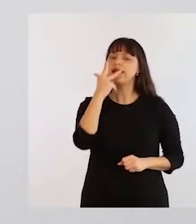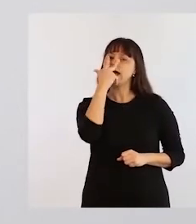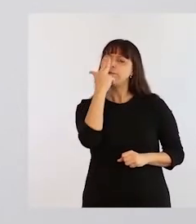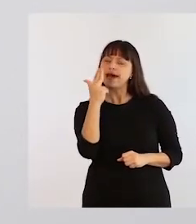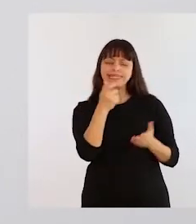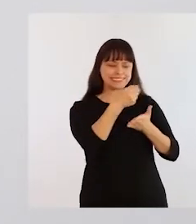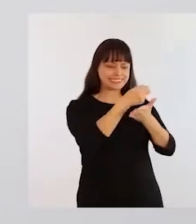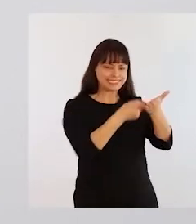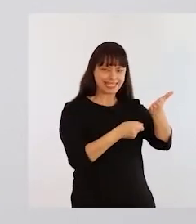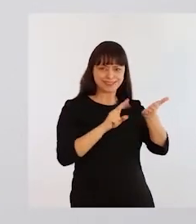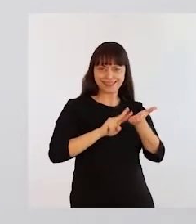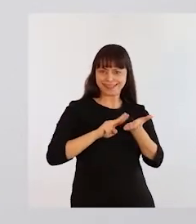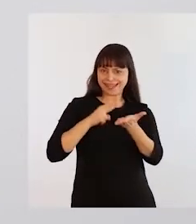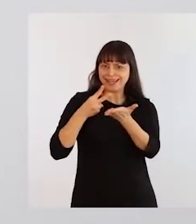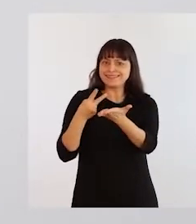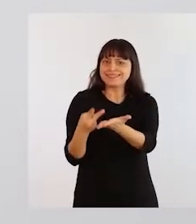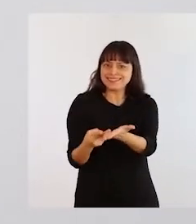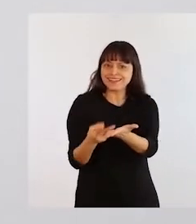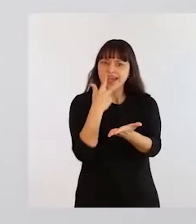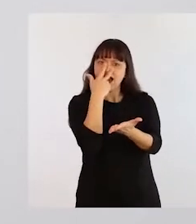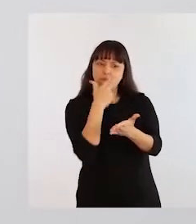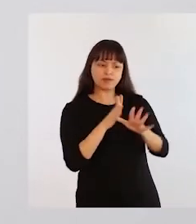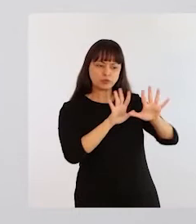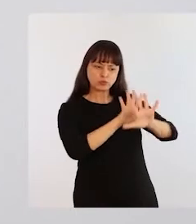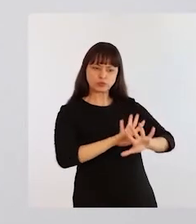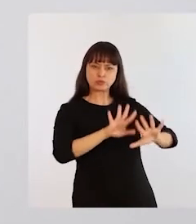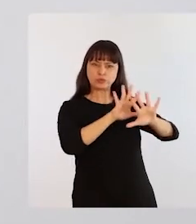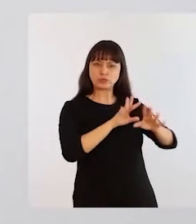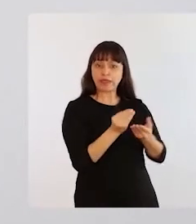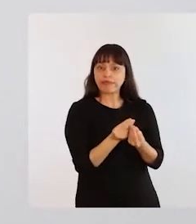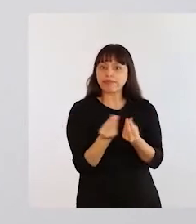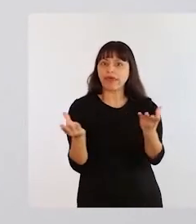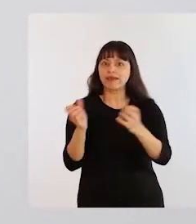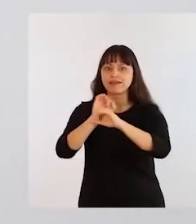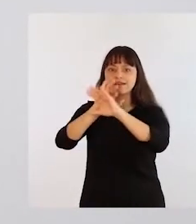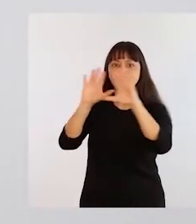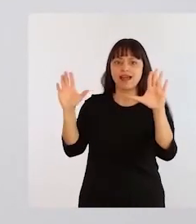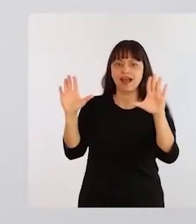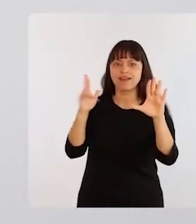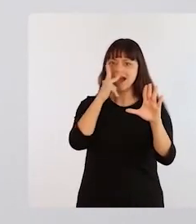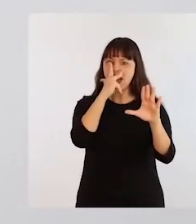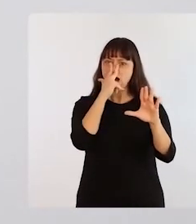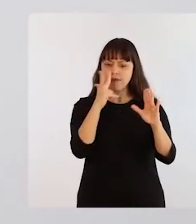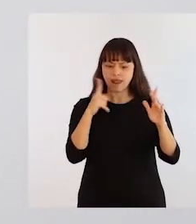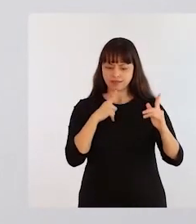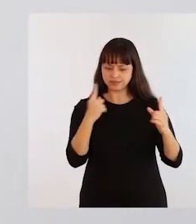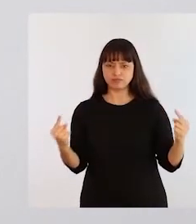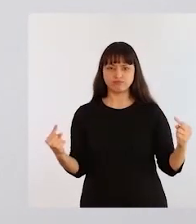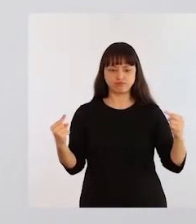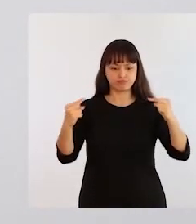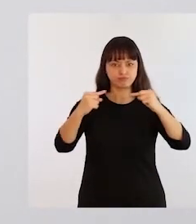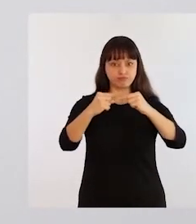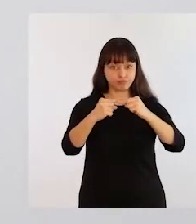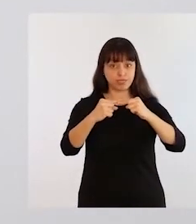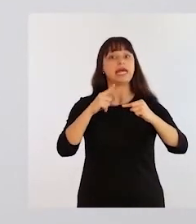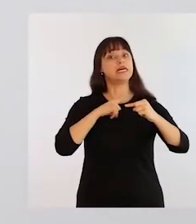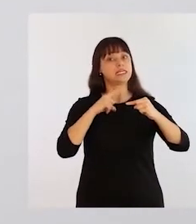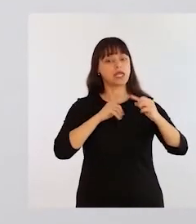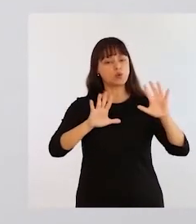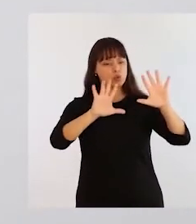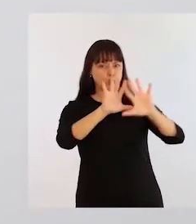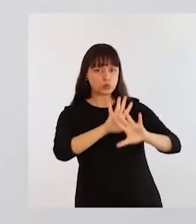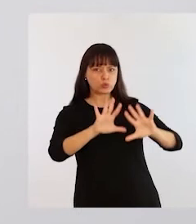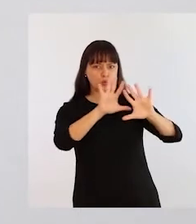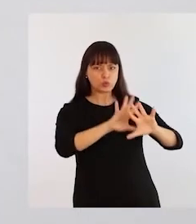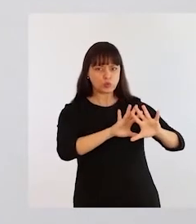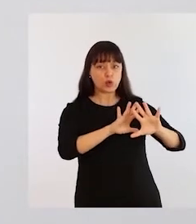se esforçam por lançar uma ponte entre dois tipos de opacidades. A de um texto que se confronta com um leitor iniciante, porque em